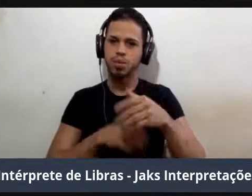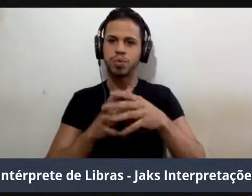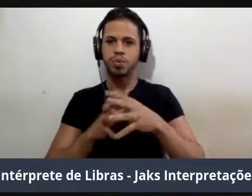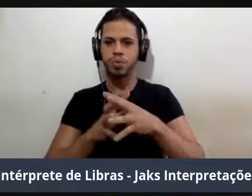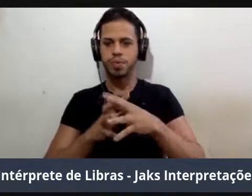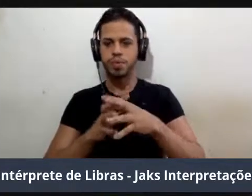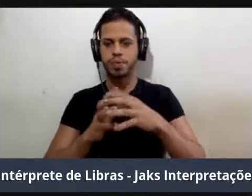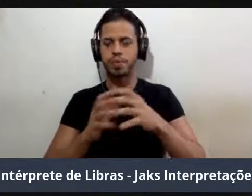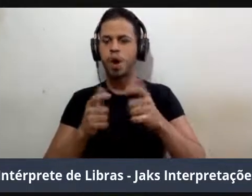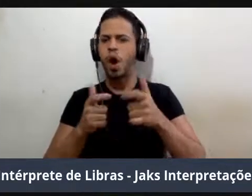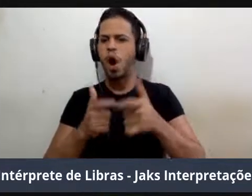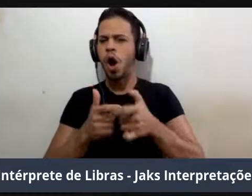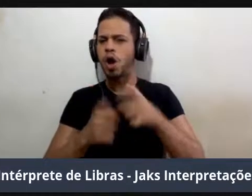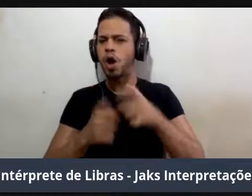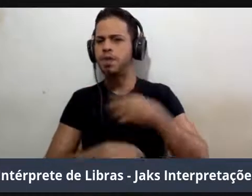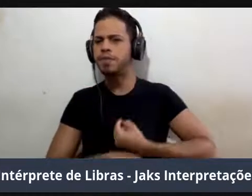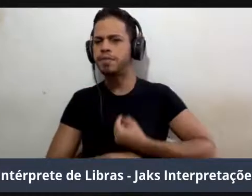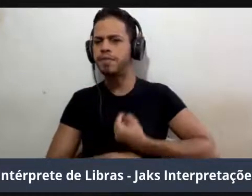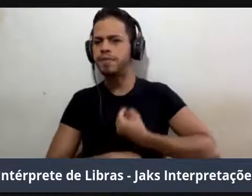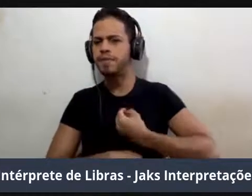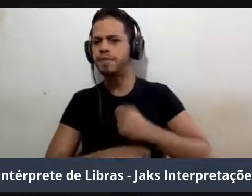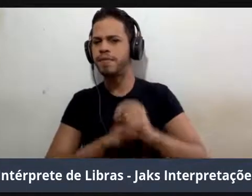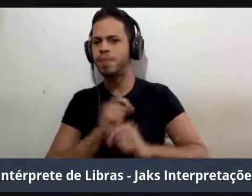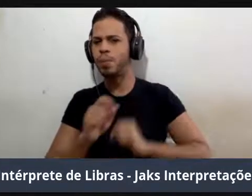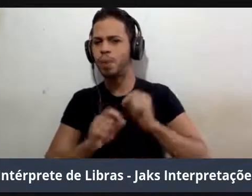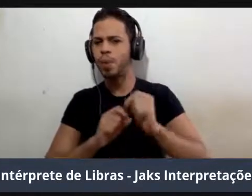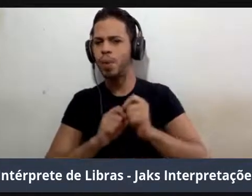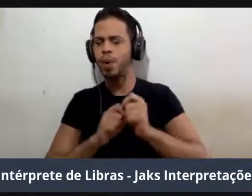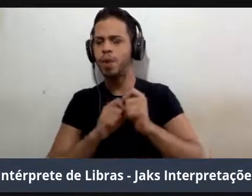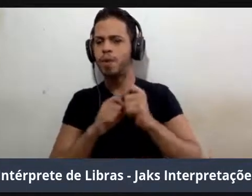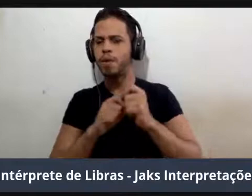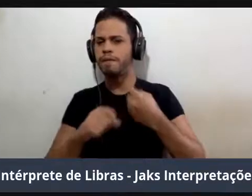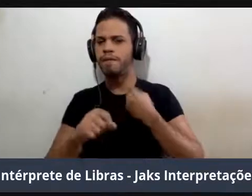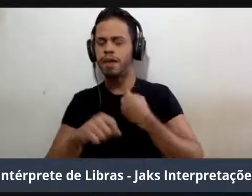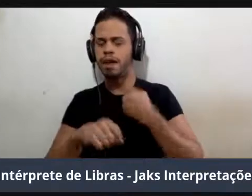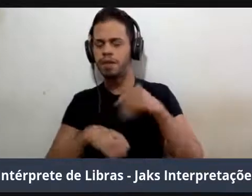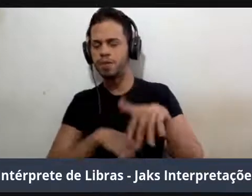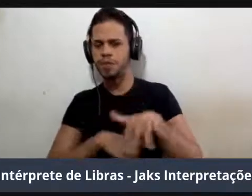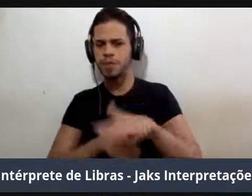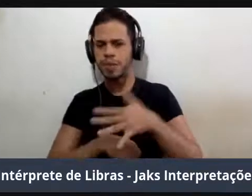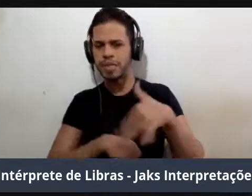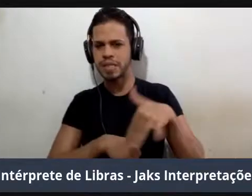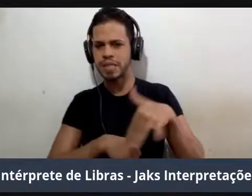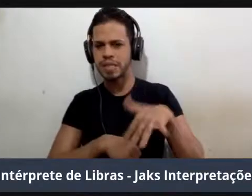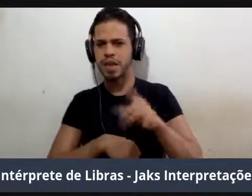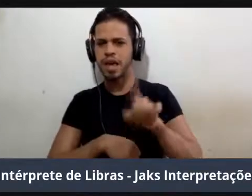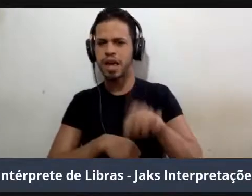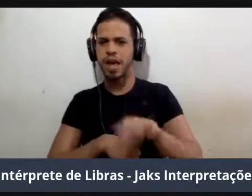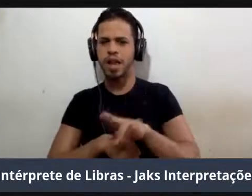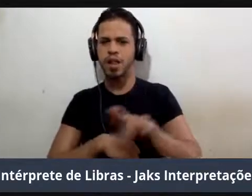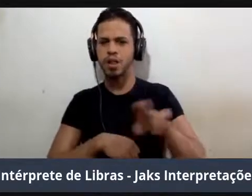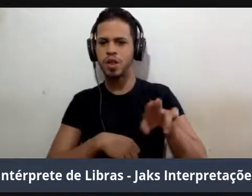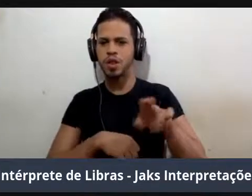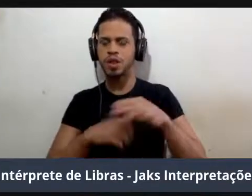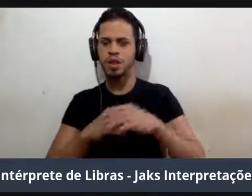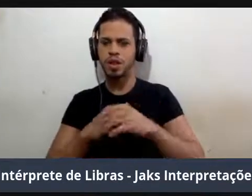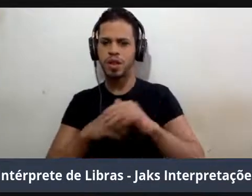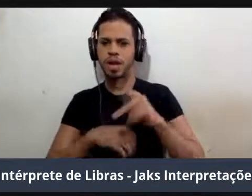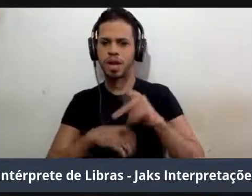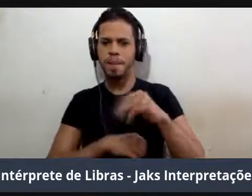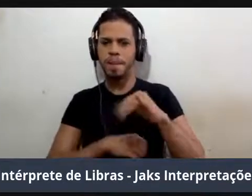ficava um salão que era do, chamava Tico, o rapaz, e ele